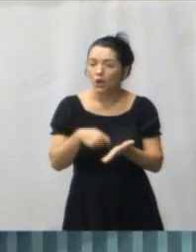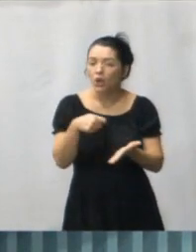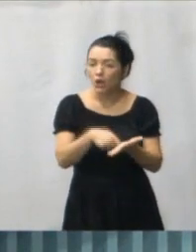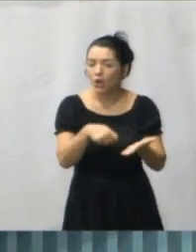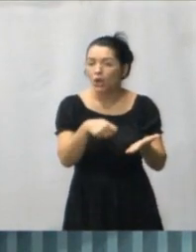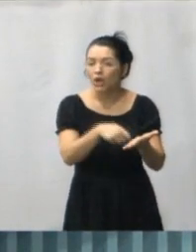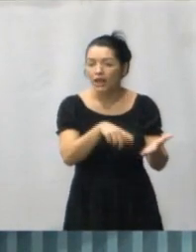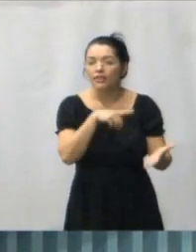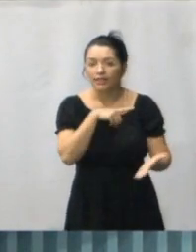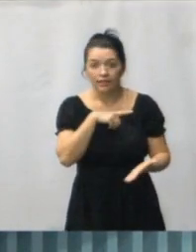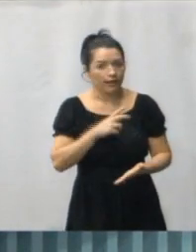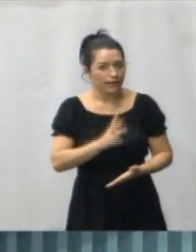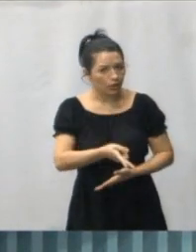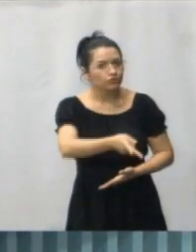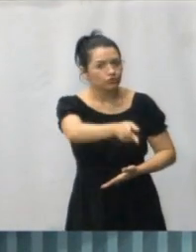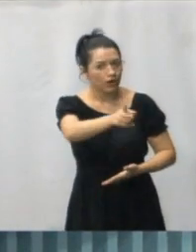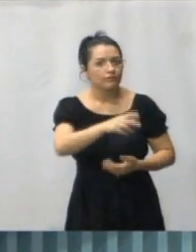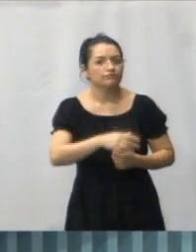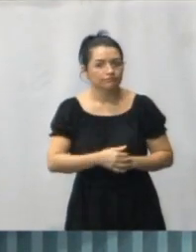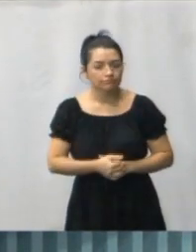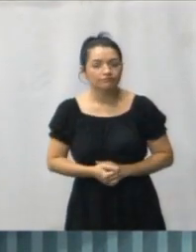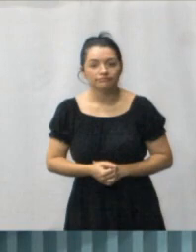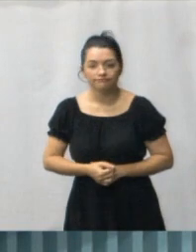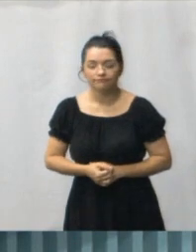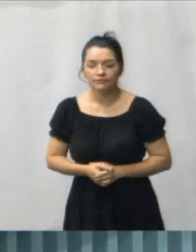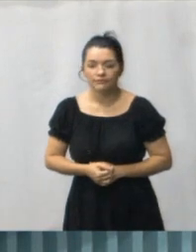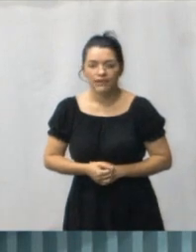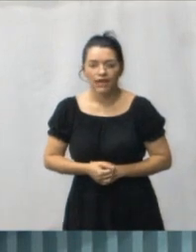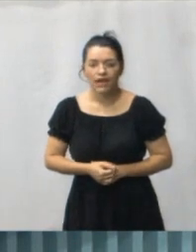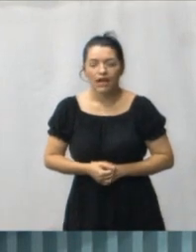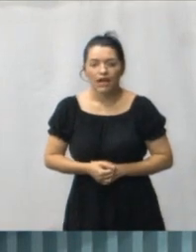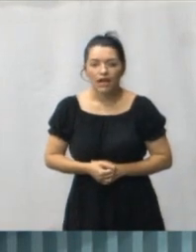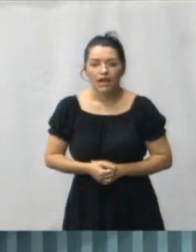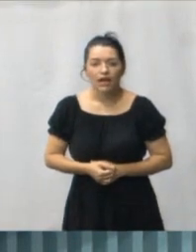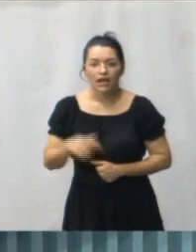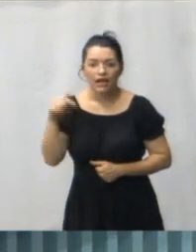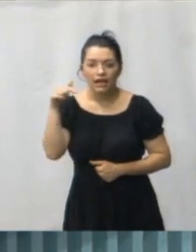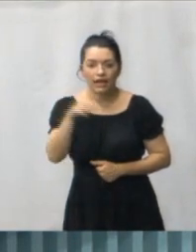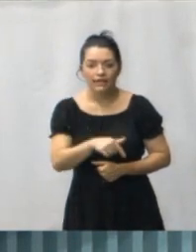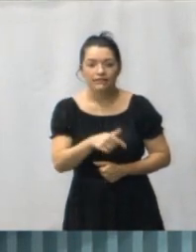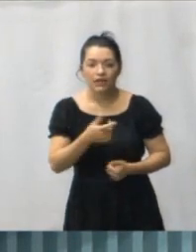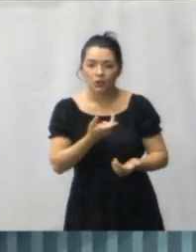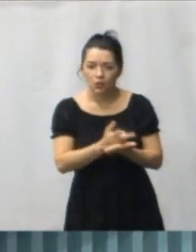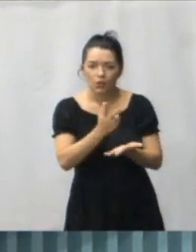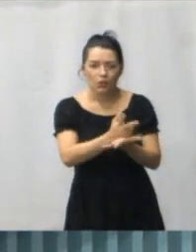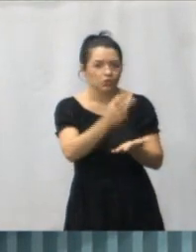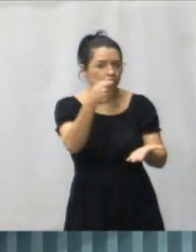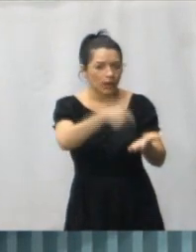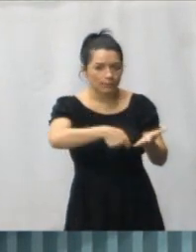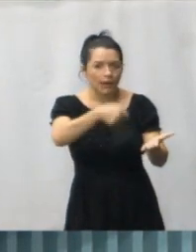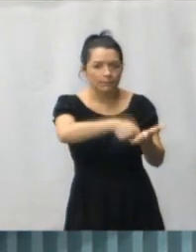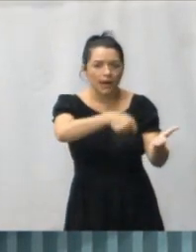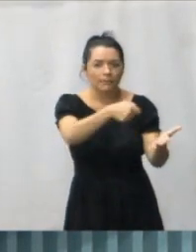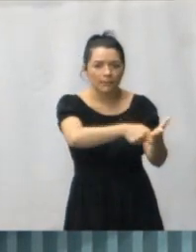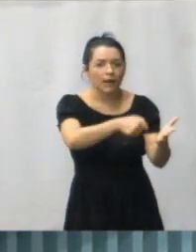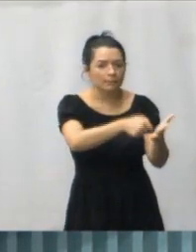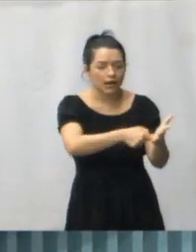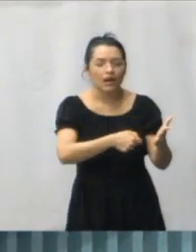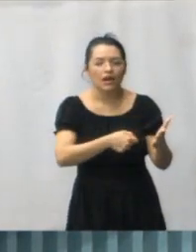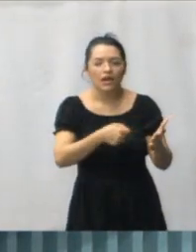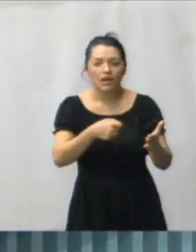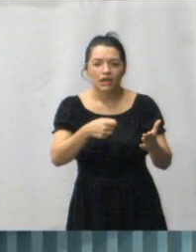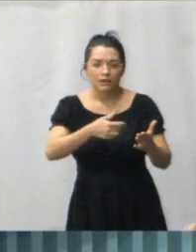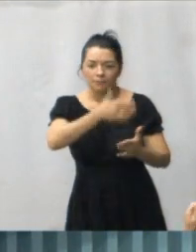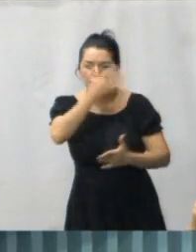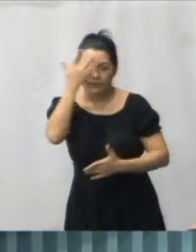que permanece aí, essa briga em busca permanente, contínua aí, que é dos aposentados e